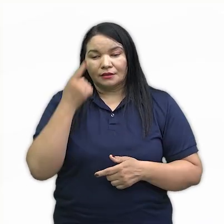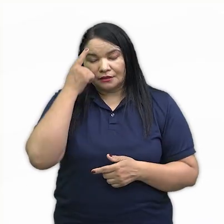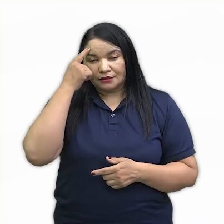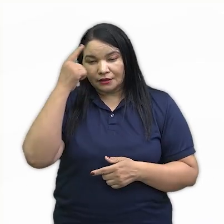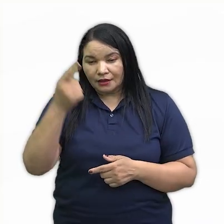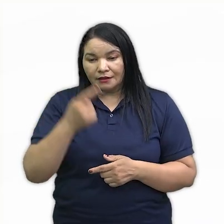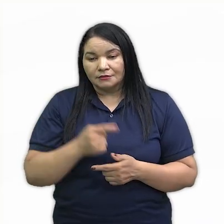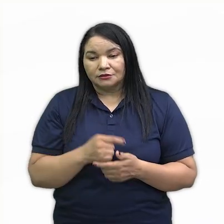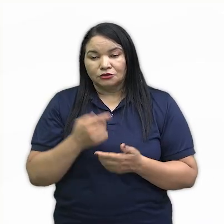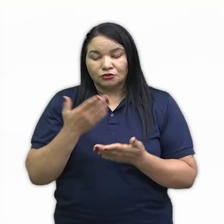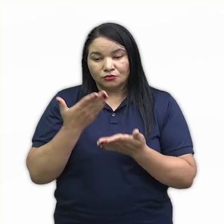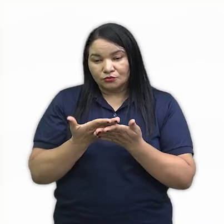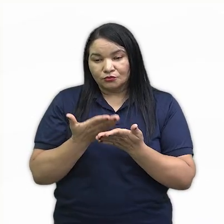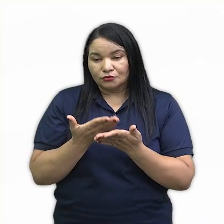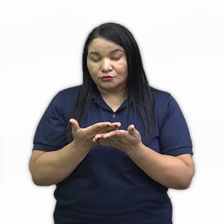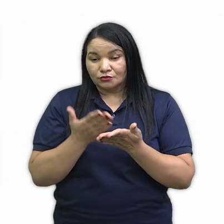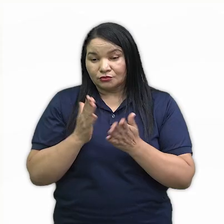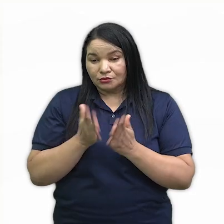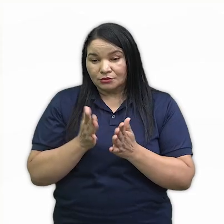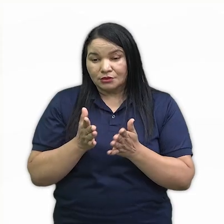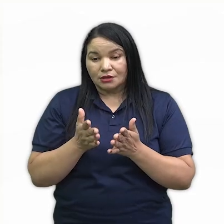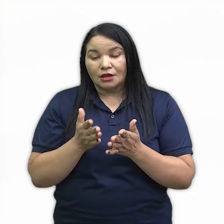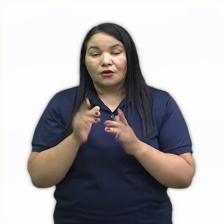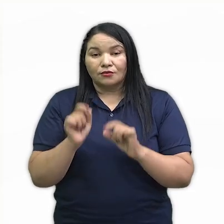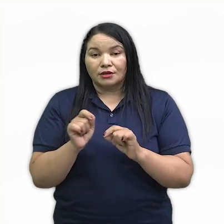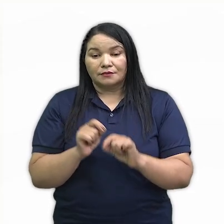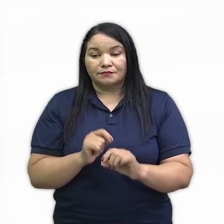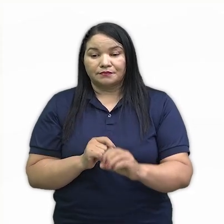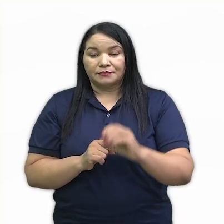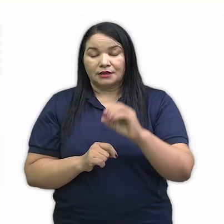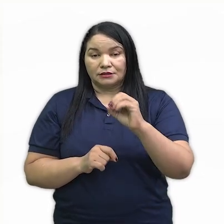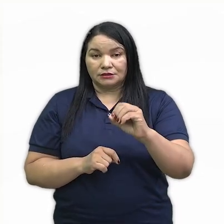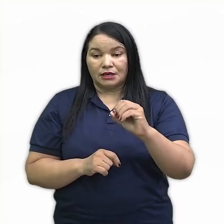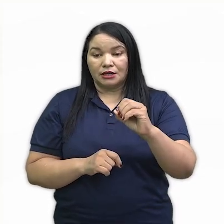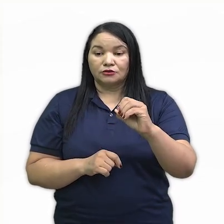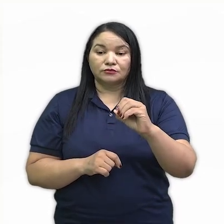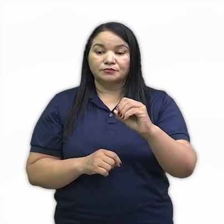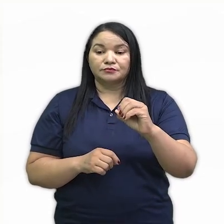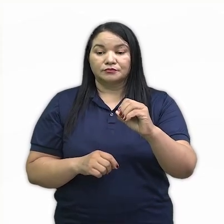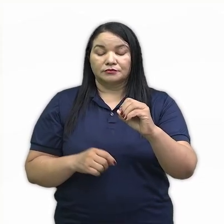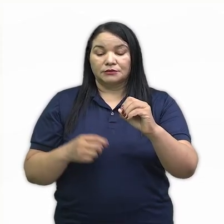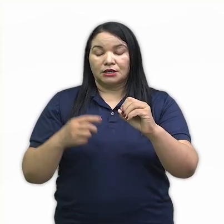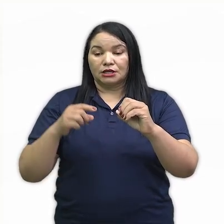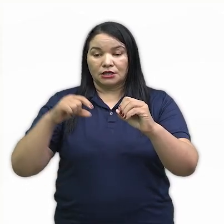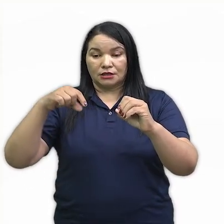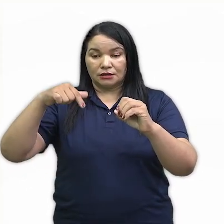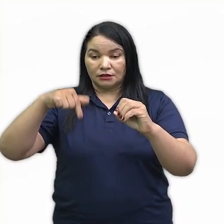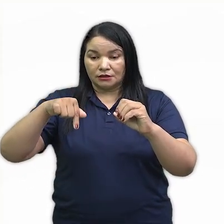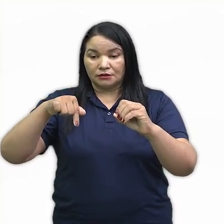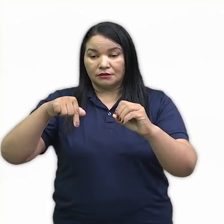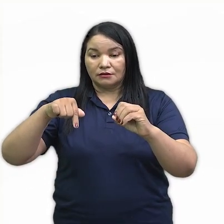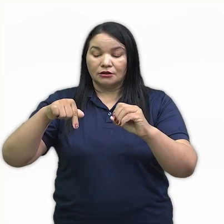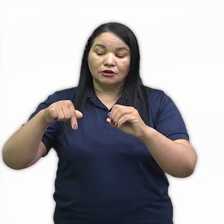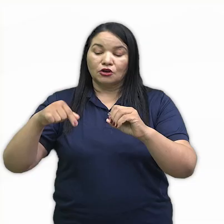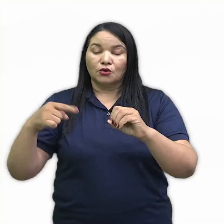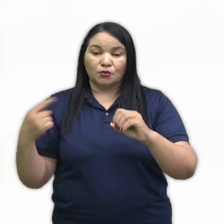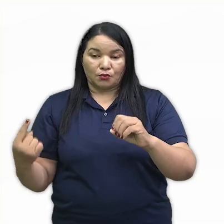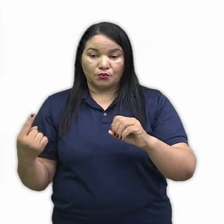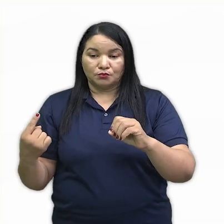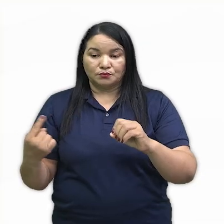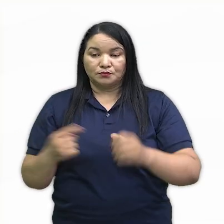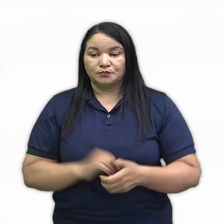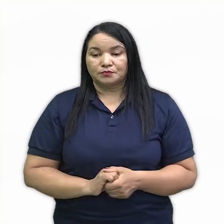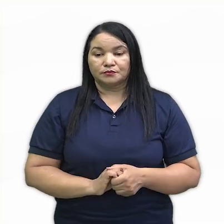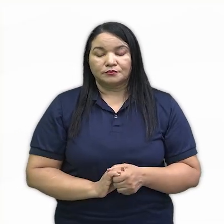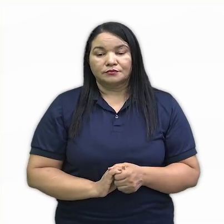Ó? A nossa razão está entre 0 e 1. Né? Pertence